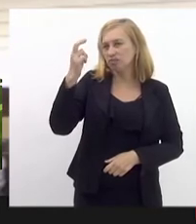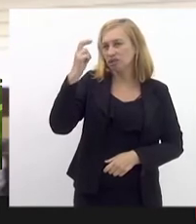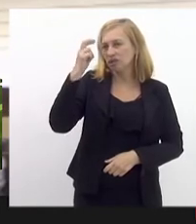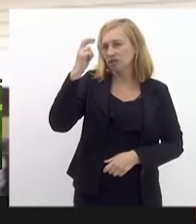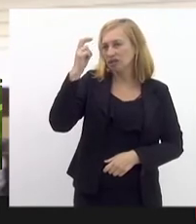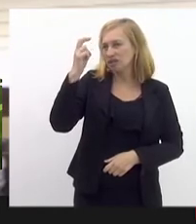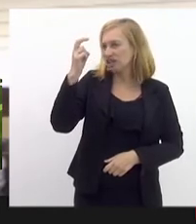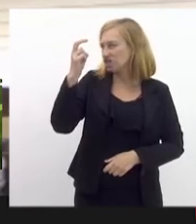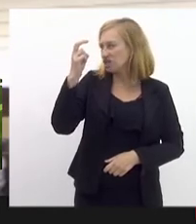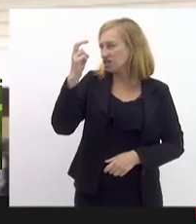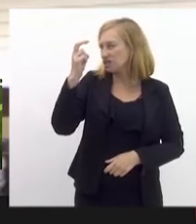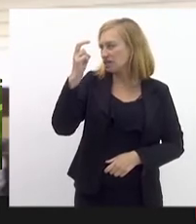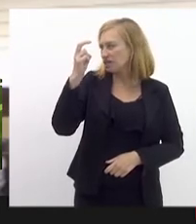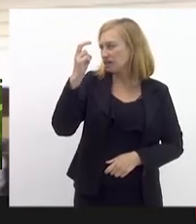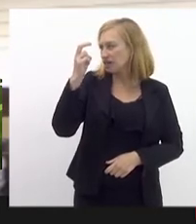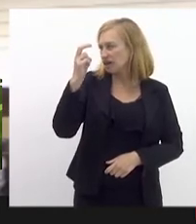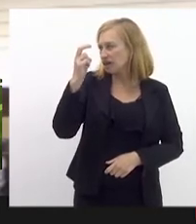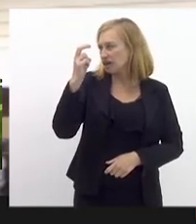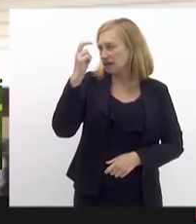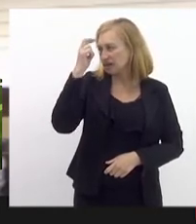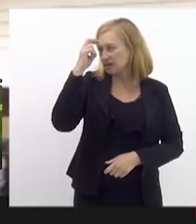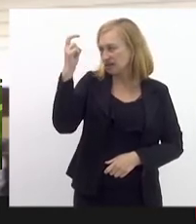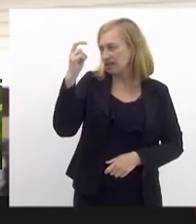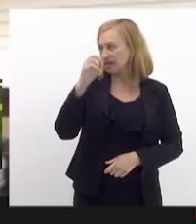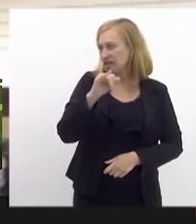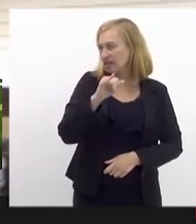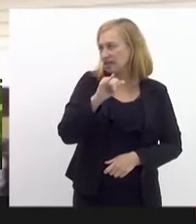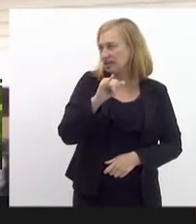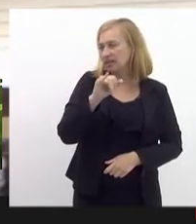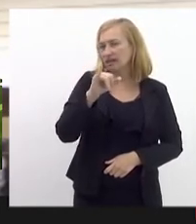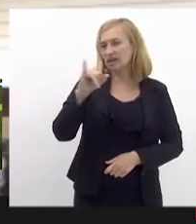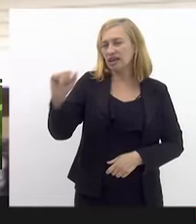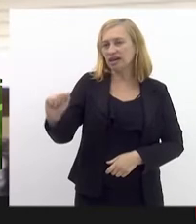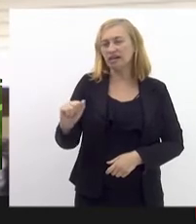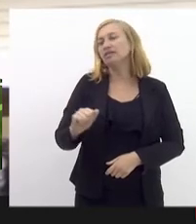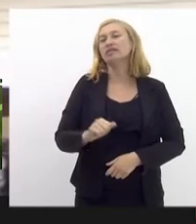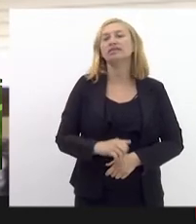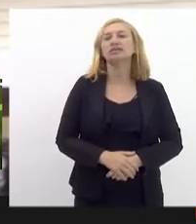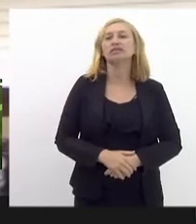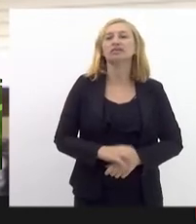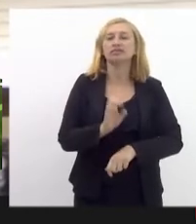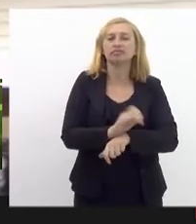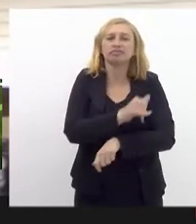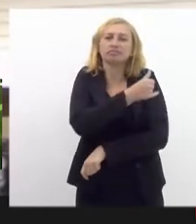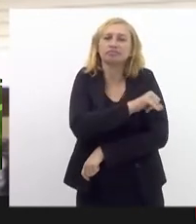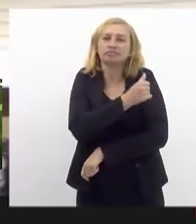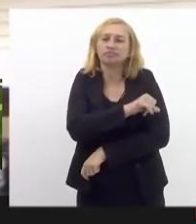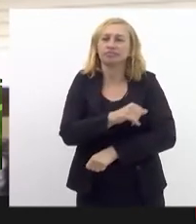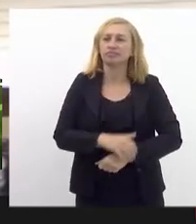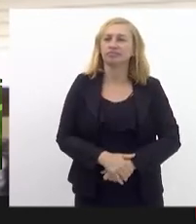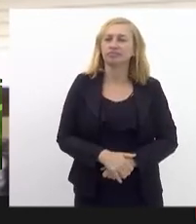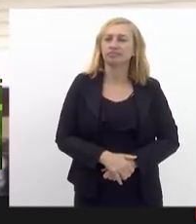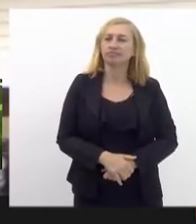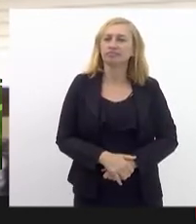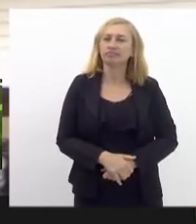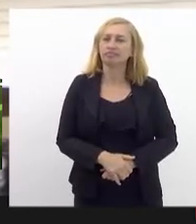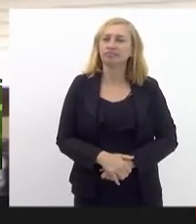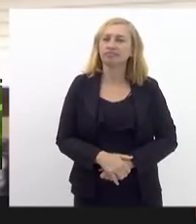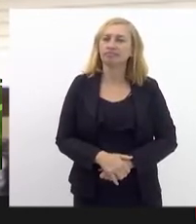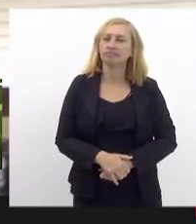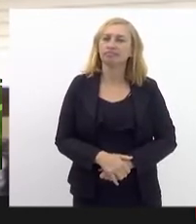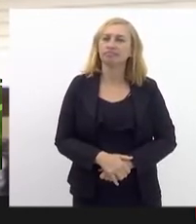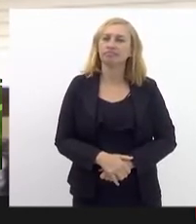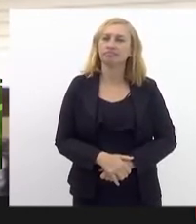computação quântica. Todos começaram lá com a ciência básica. É muito importante o Estado do Rio ele tem uma,